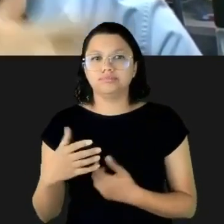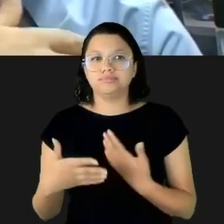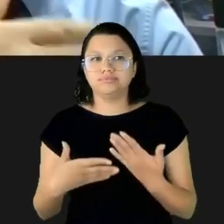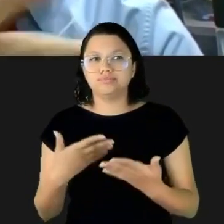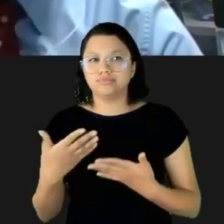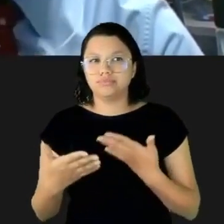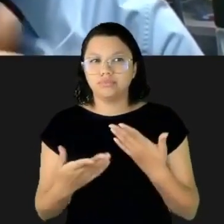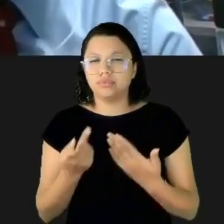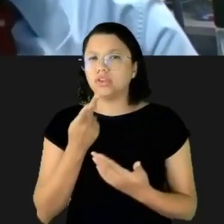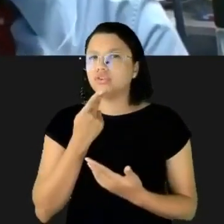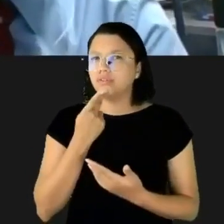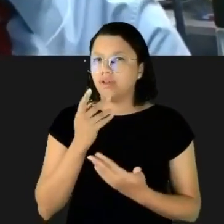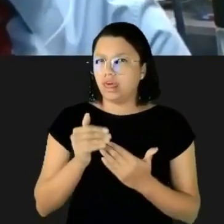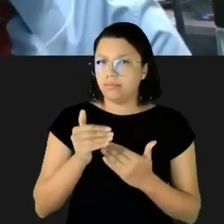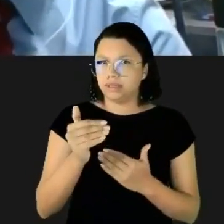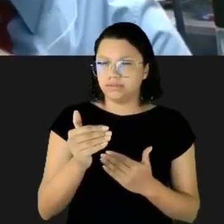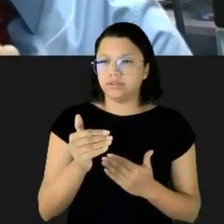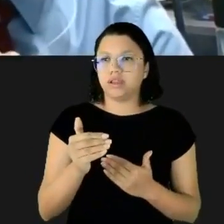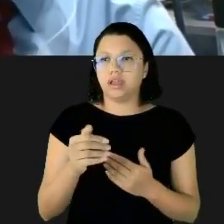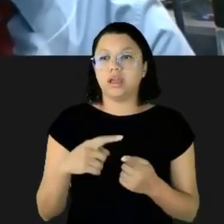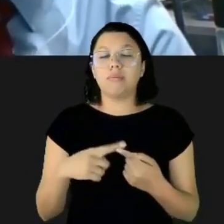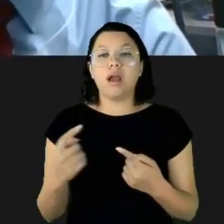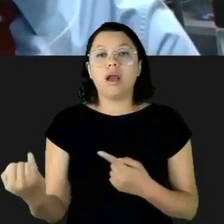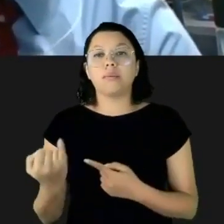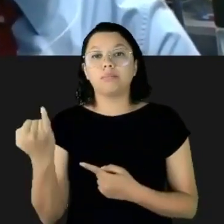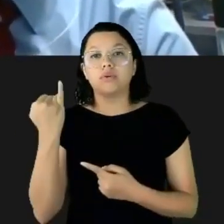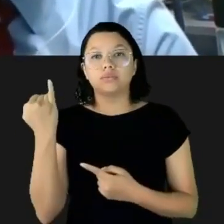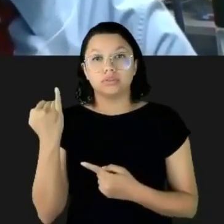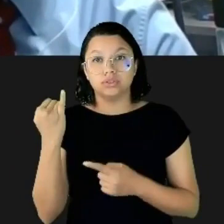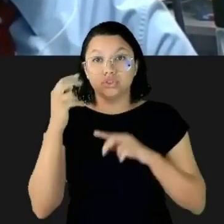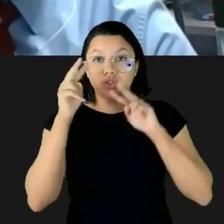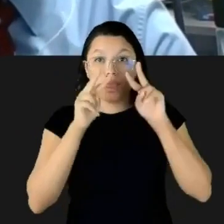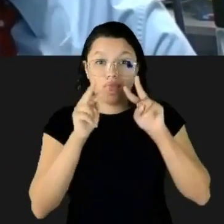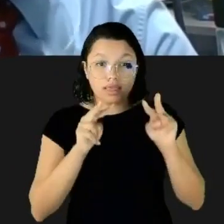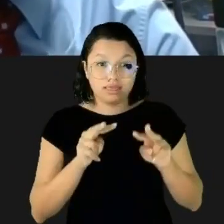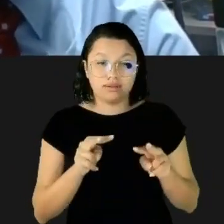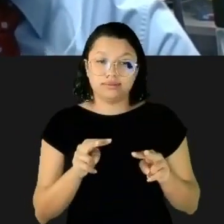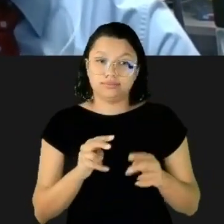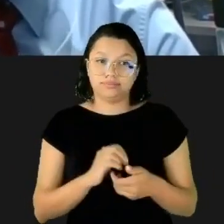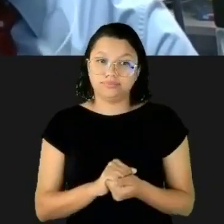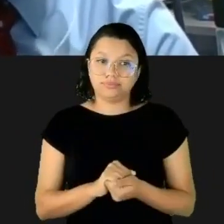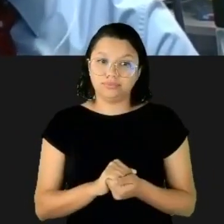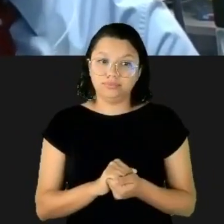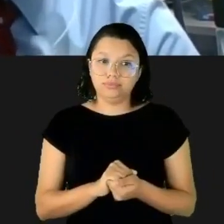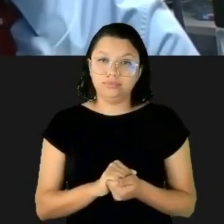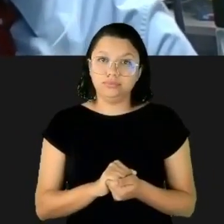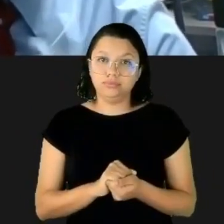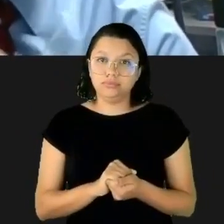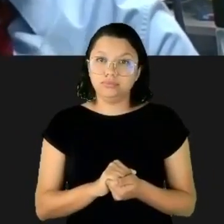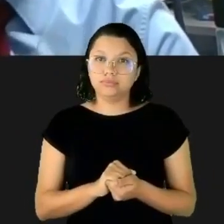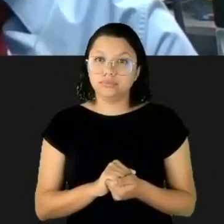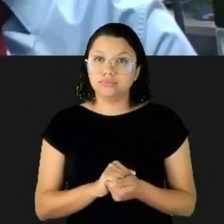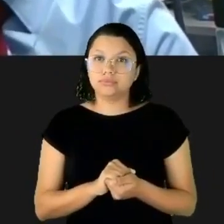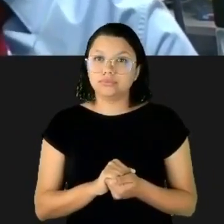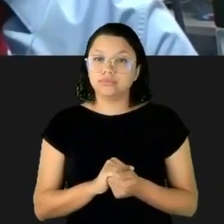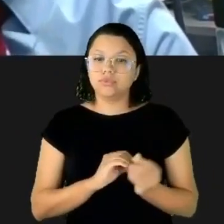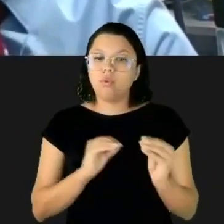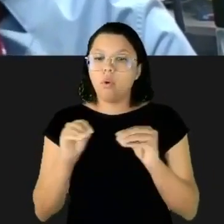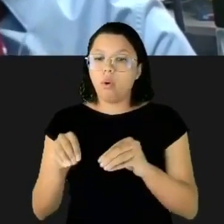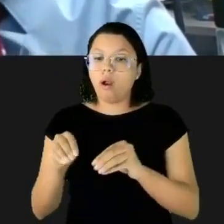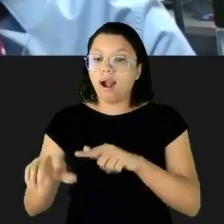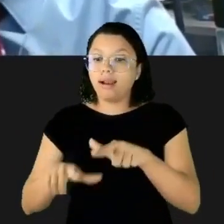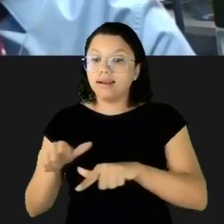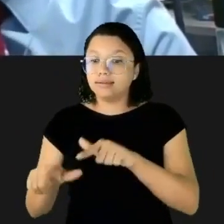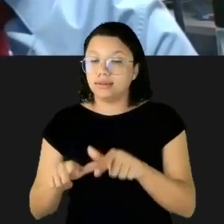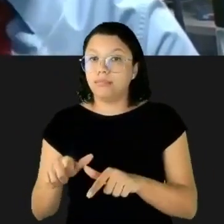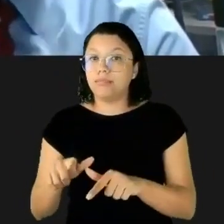isso a gente vai falar um pouquinho adiante aqui mas é importante a gente analisar de ficar nessa tarefa